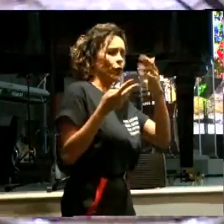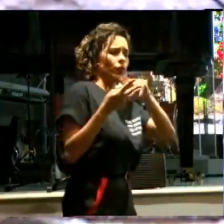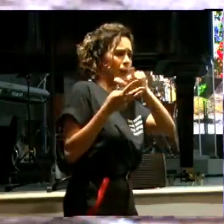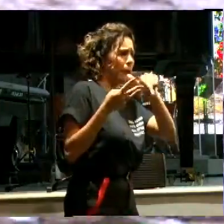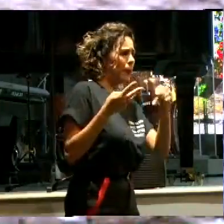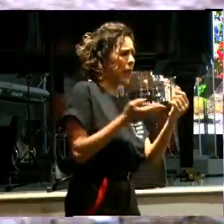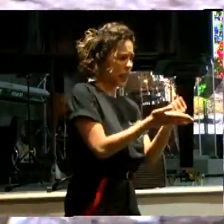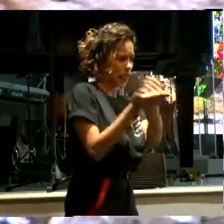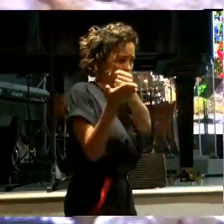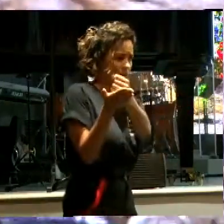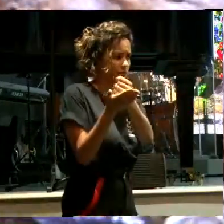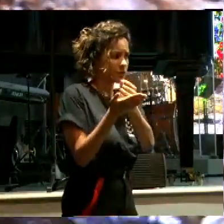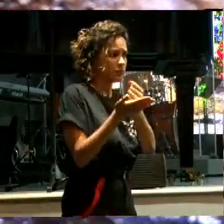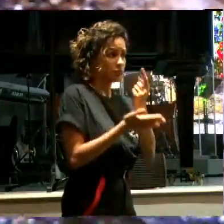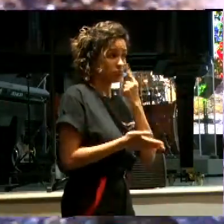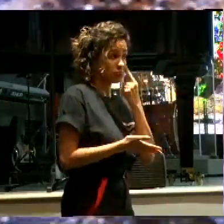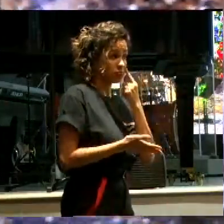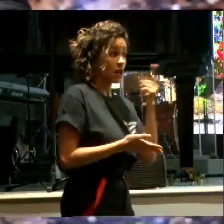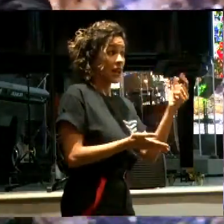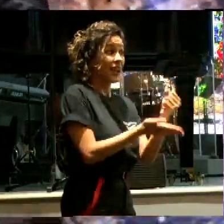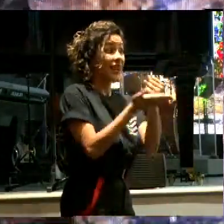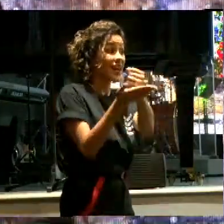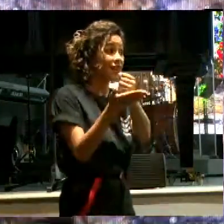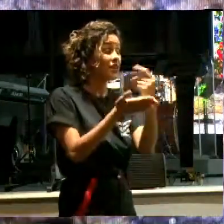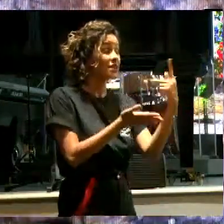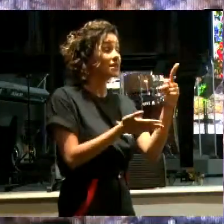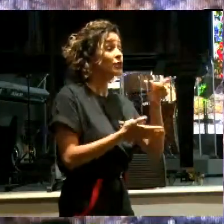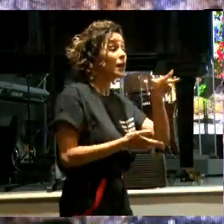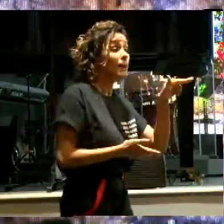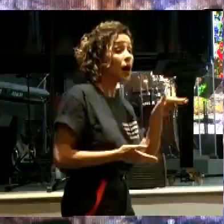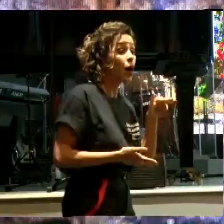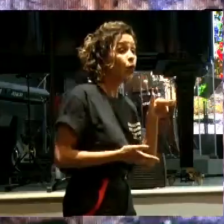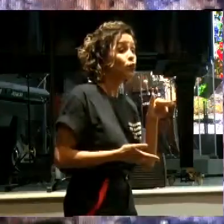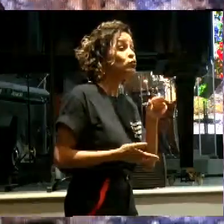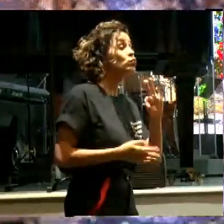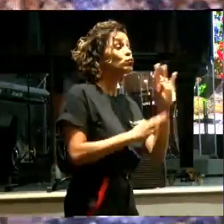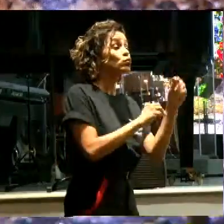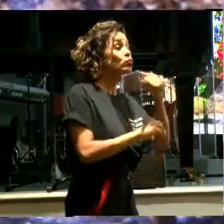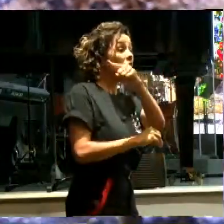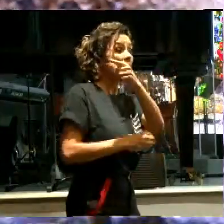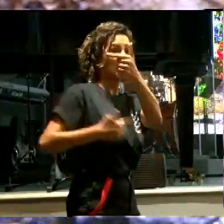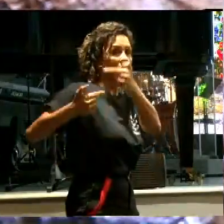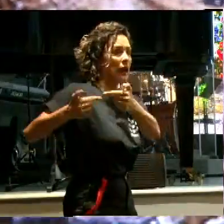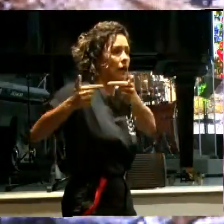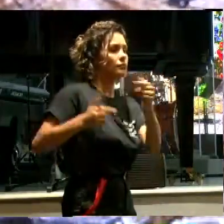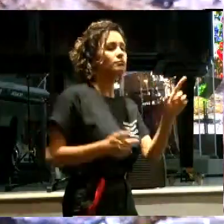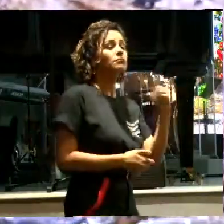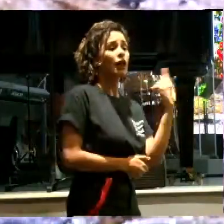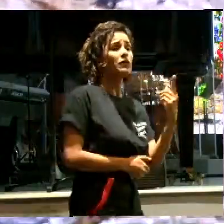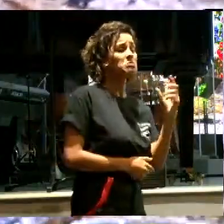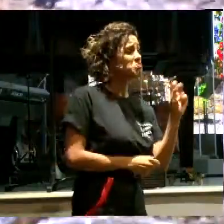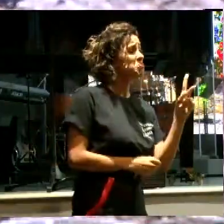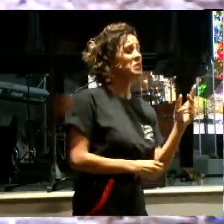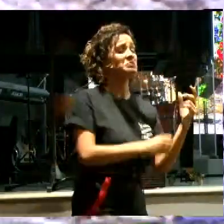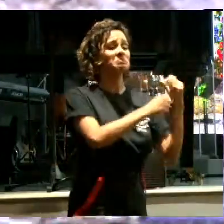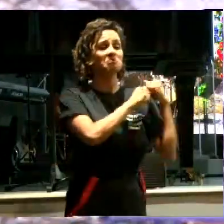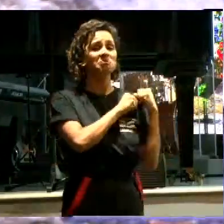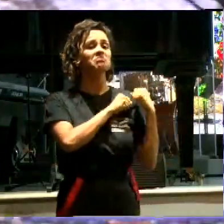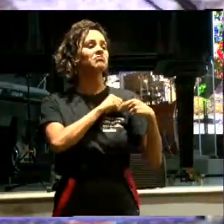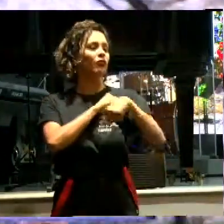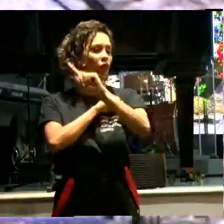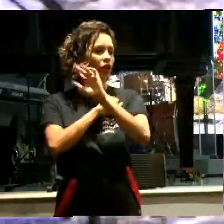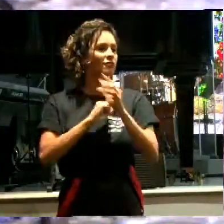leva essas coisas. Eu quero saber a notícia dos teus irmãos. E Davi leva. Davi leva, mas Davi,